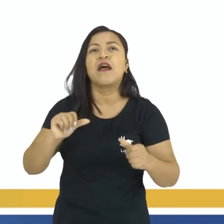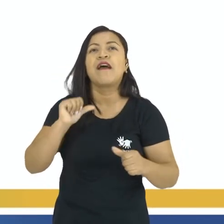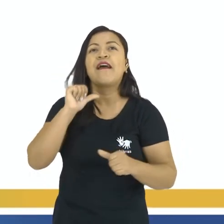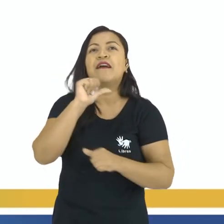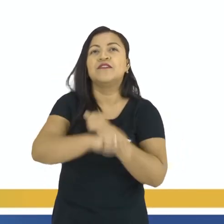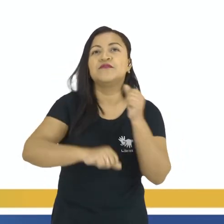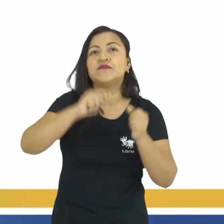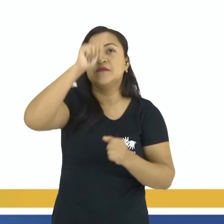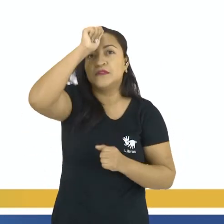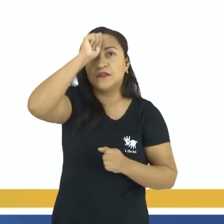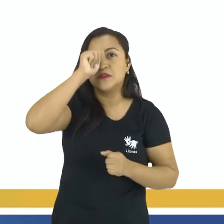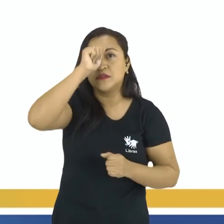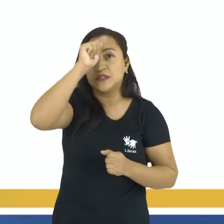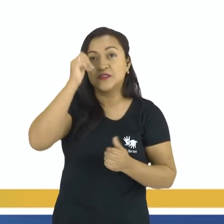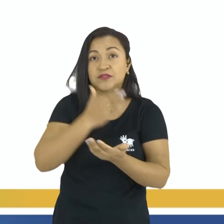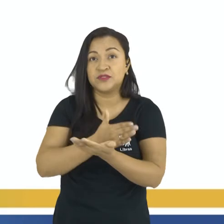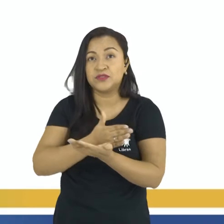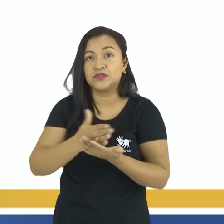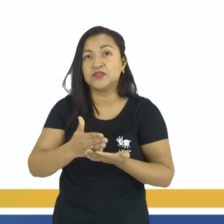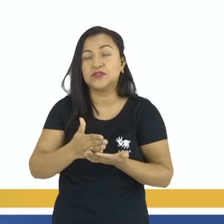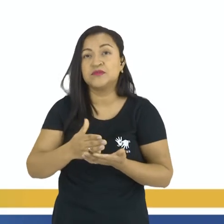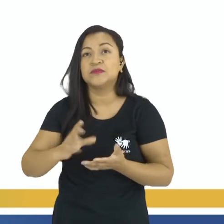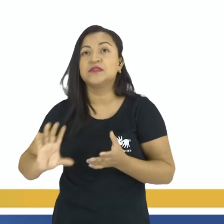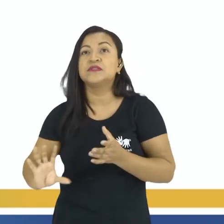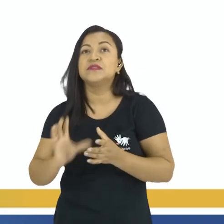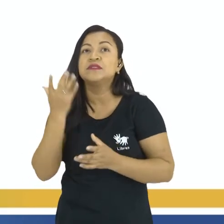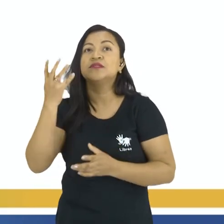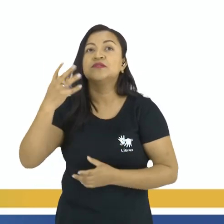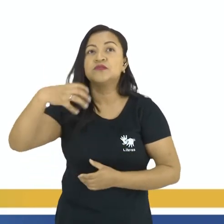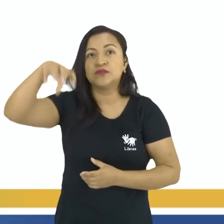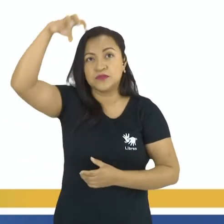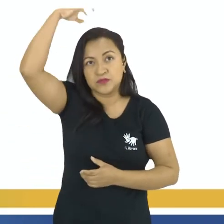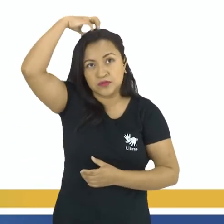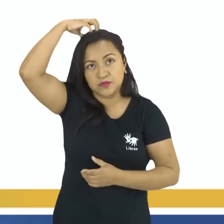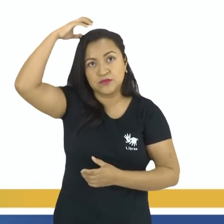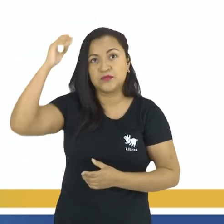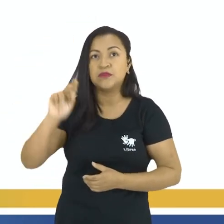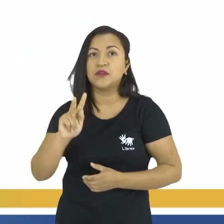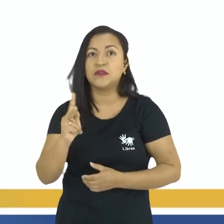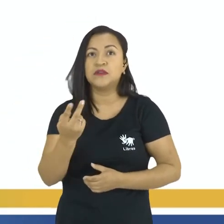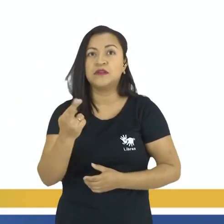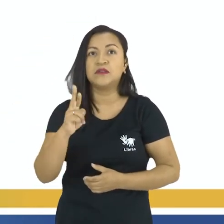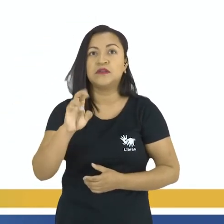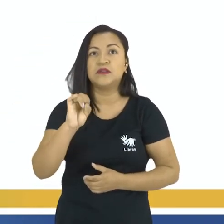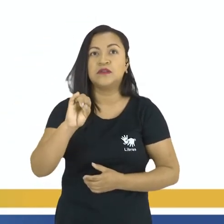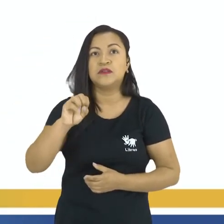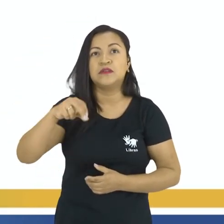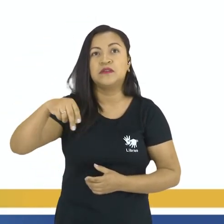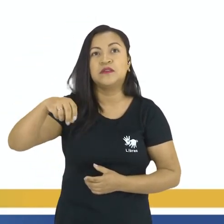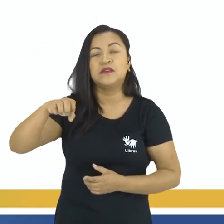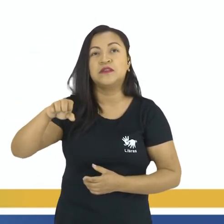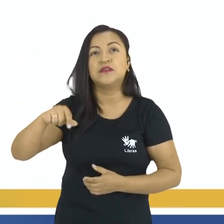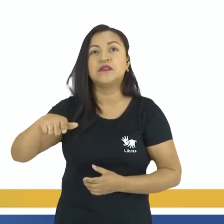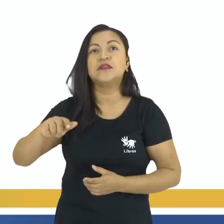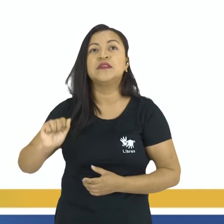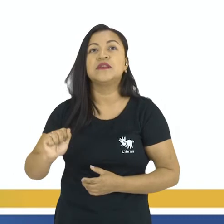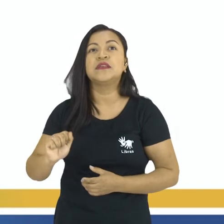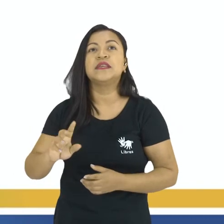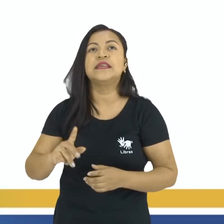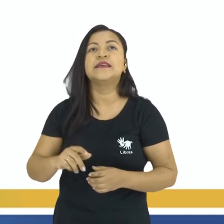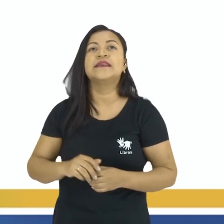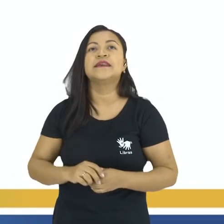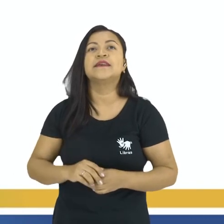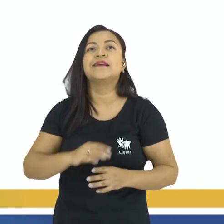Henrique VIII? E quinta, a Espanha converteu-se ao luteranismo durante o reinado de Carlos V?